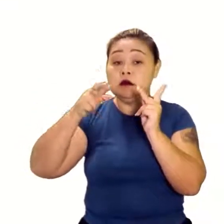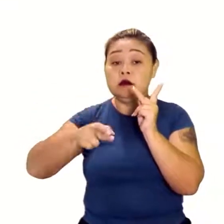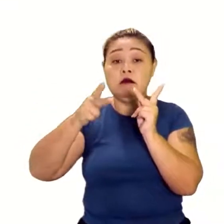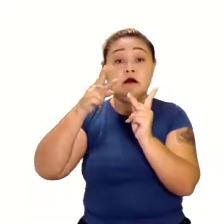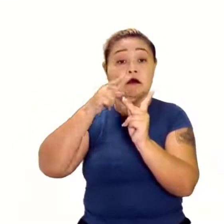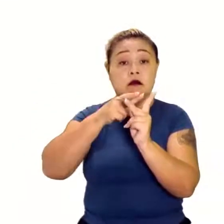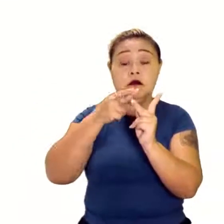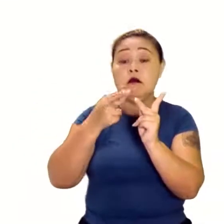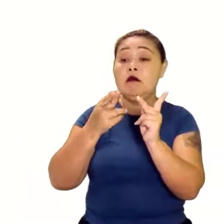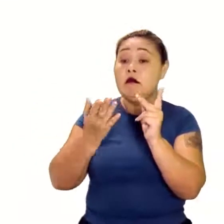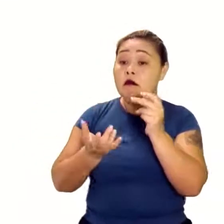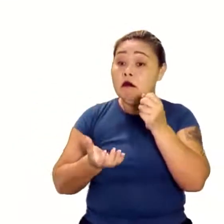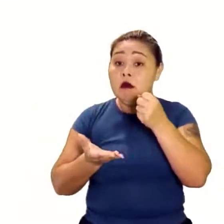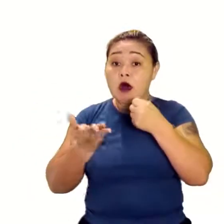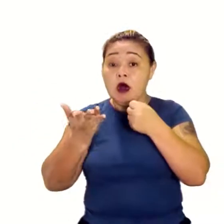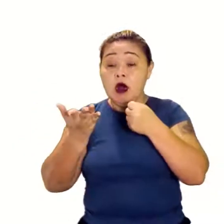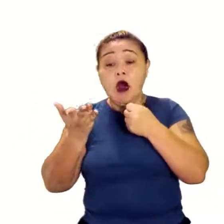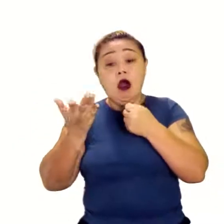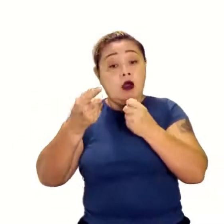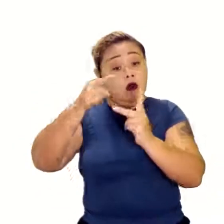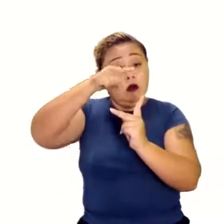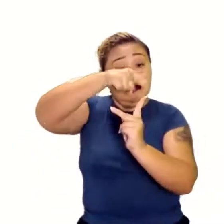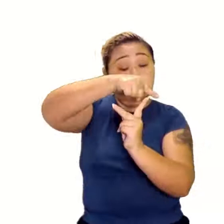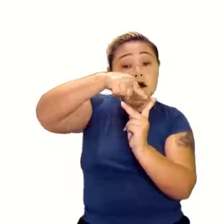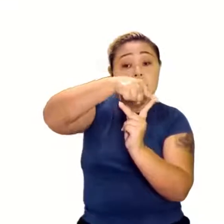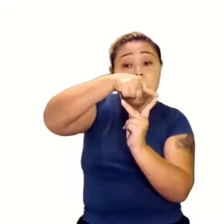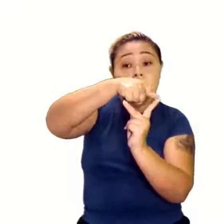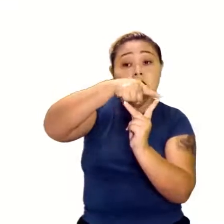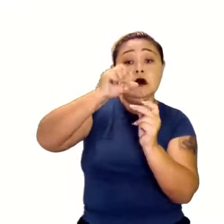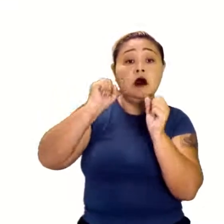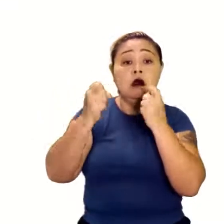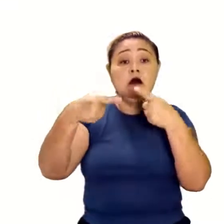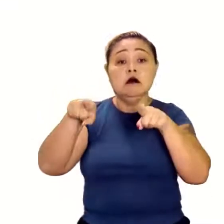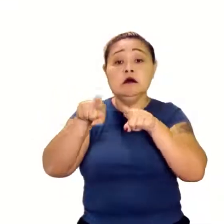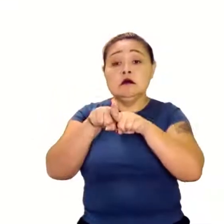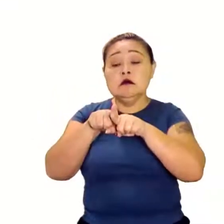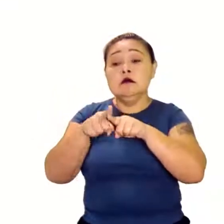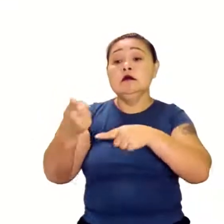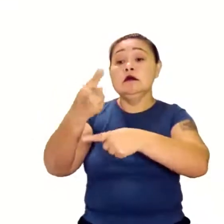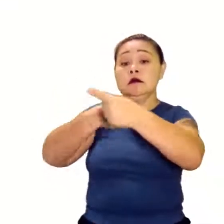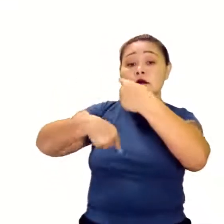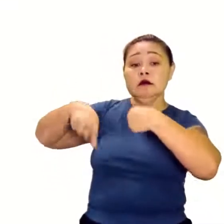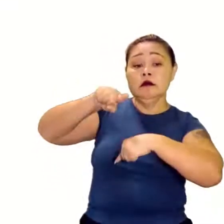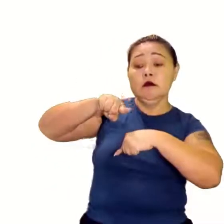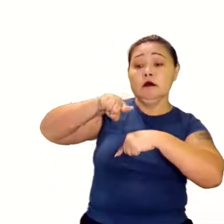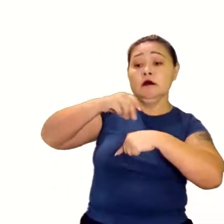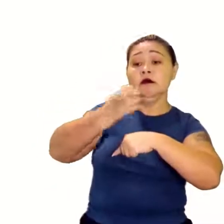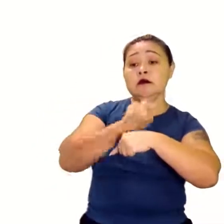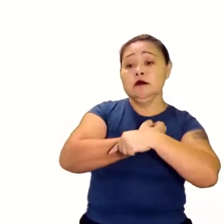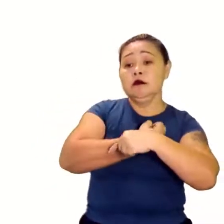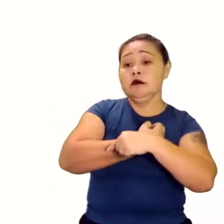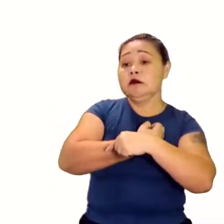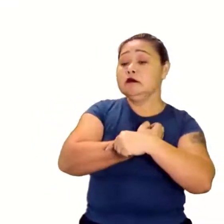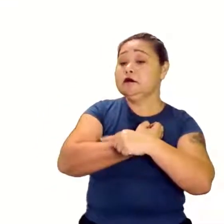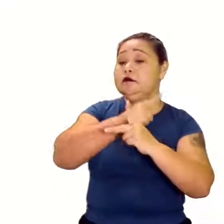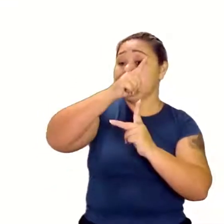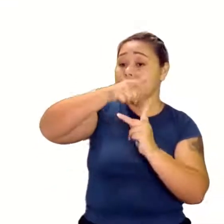a potência do número com o índice do radical, podemos também voltar o número para o